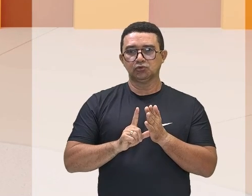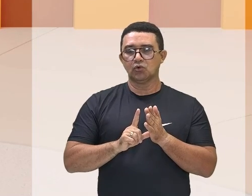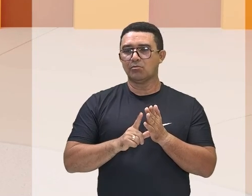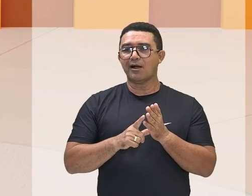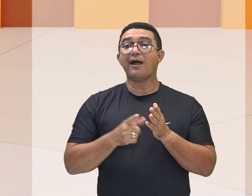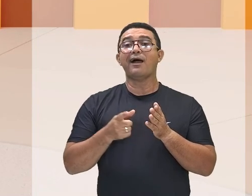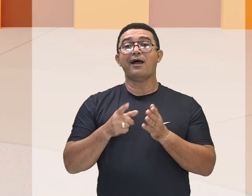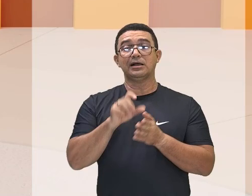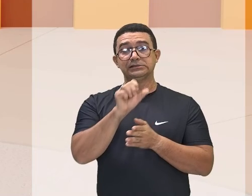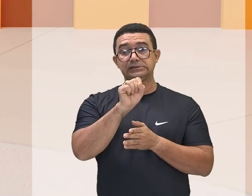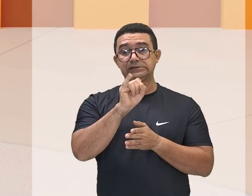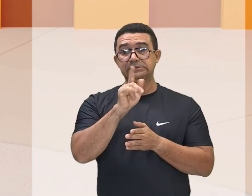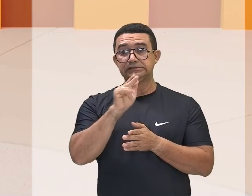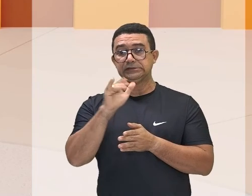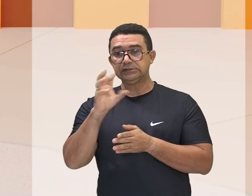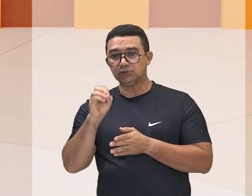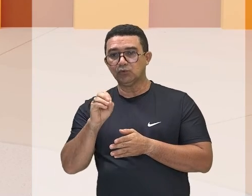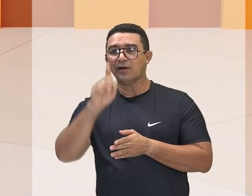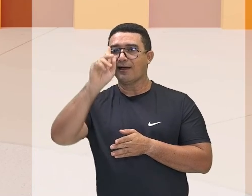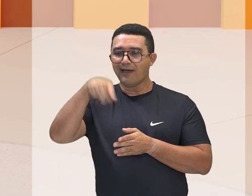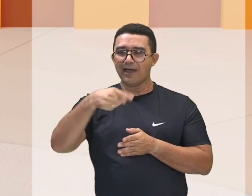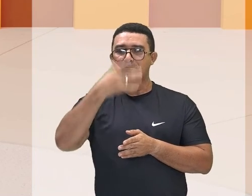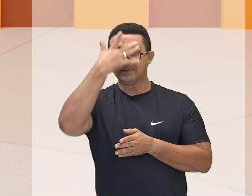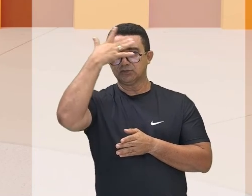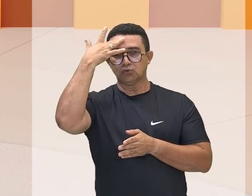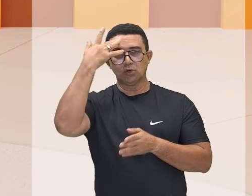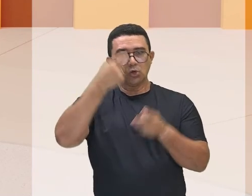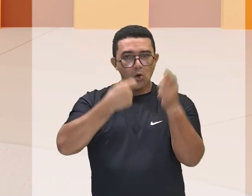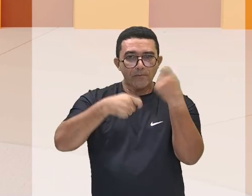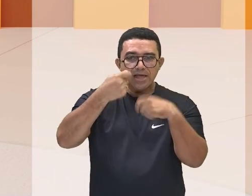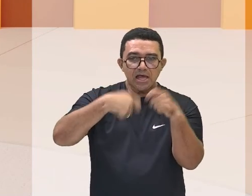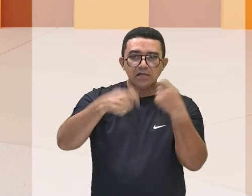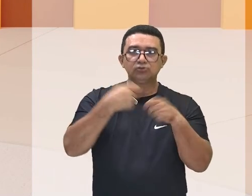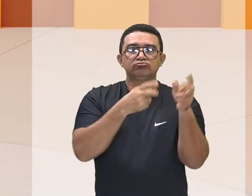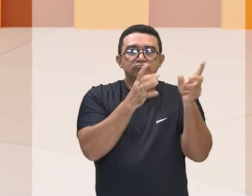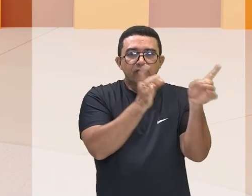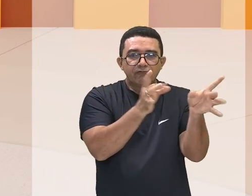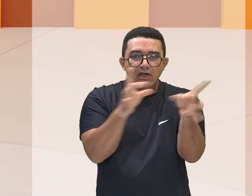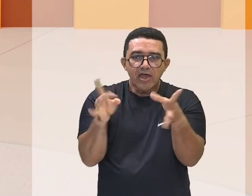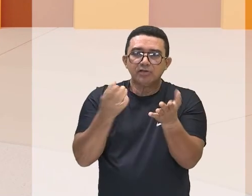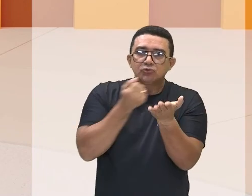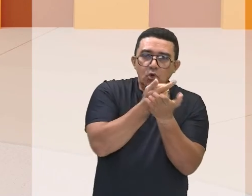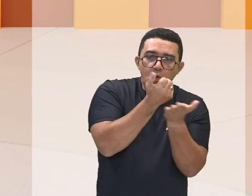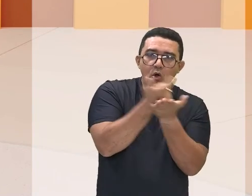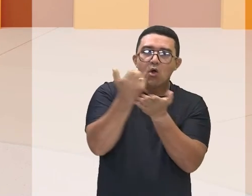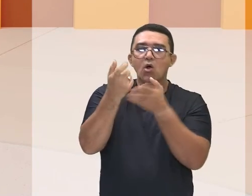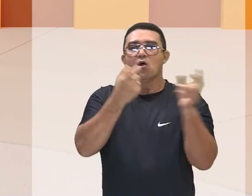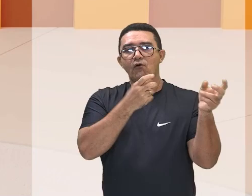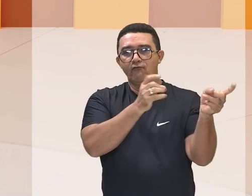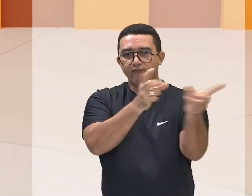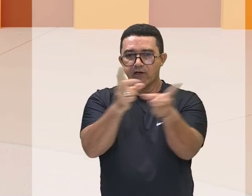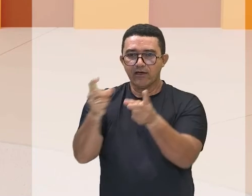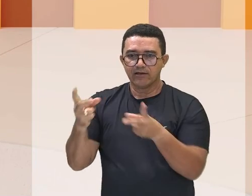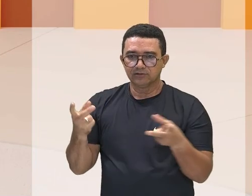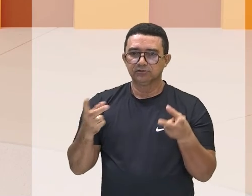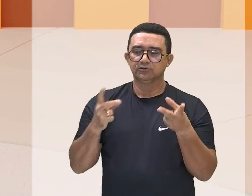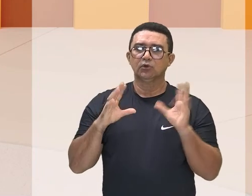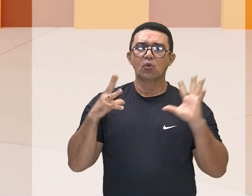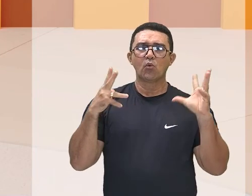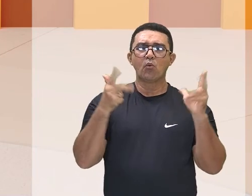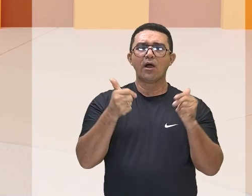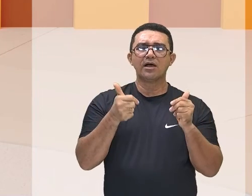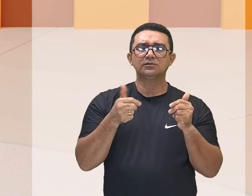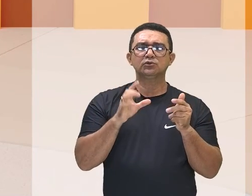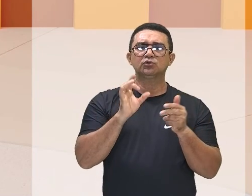esses regatões. Então, os comerciantes árabes, eles vão estar presentes, tanto é que quase toda cidade, quase